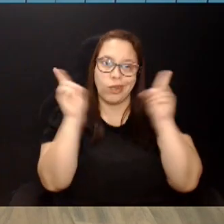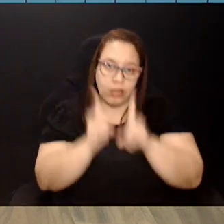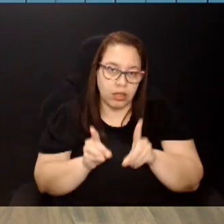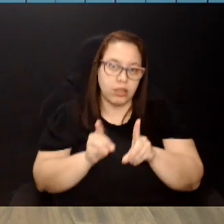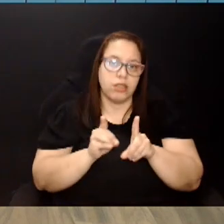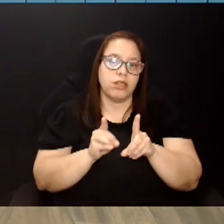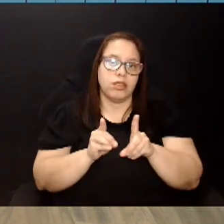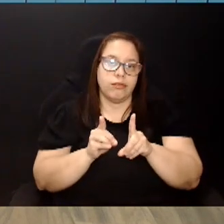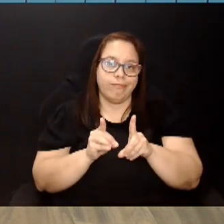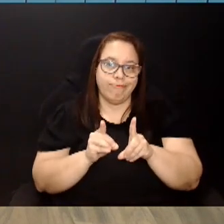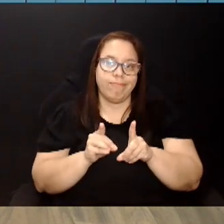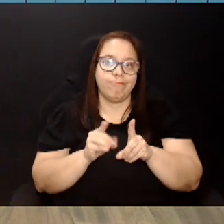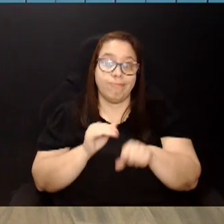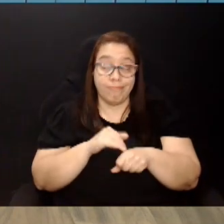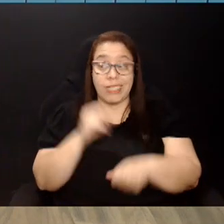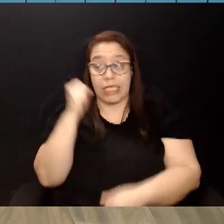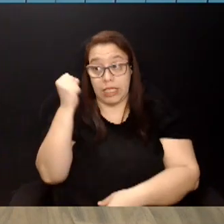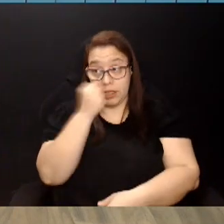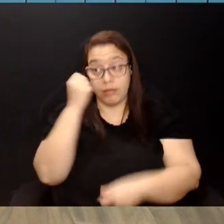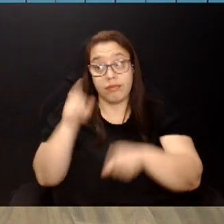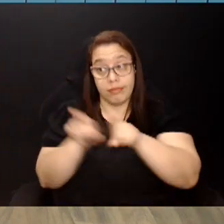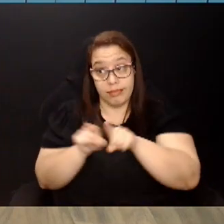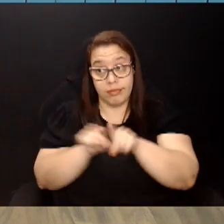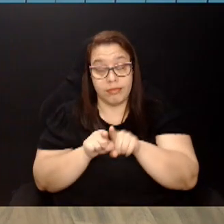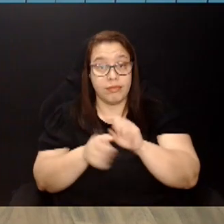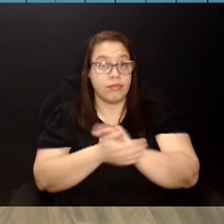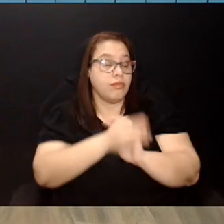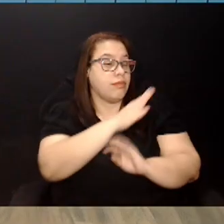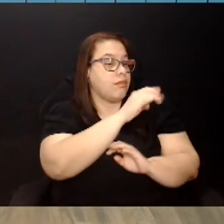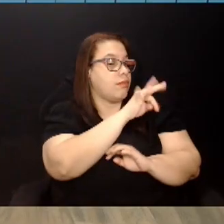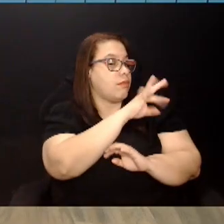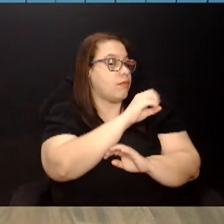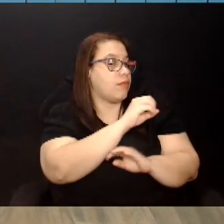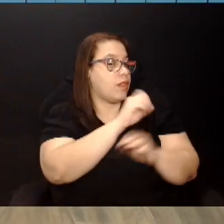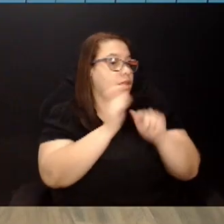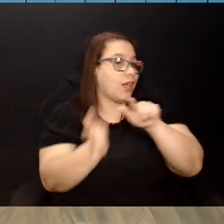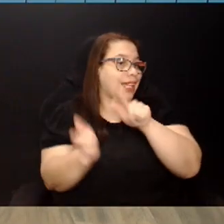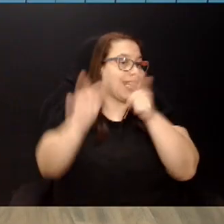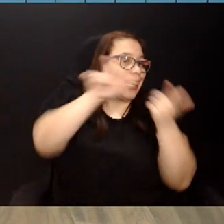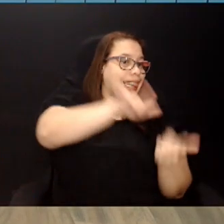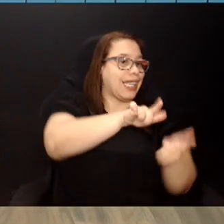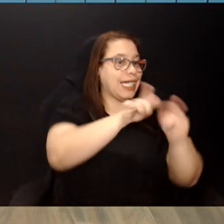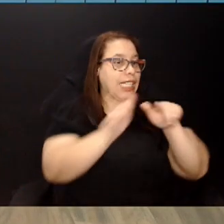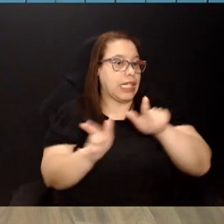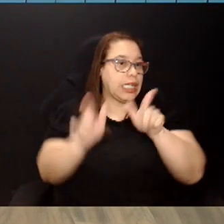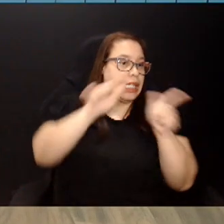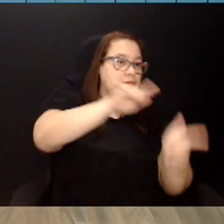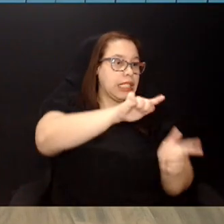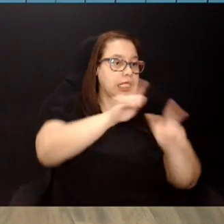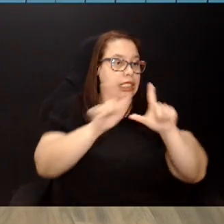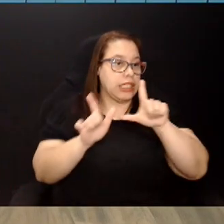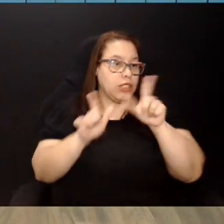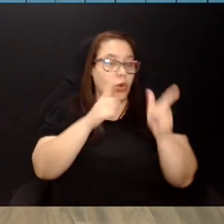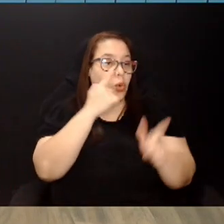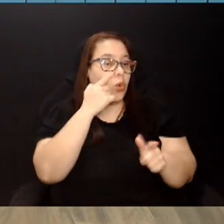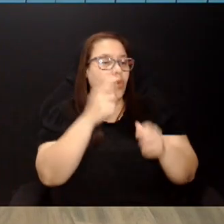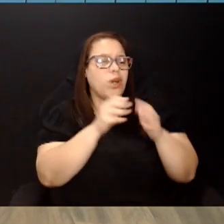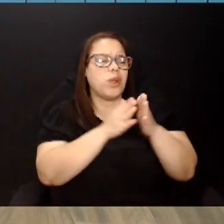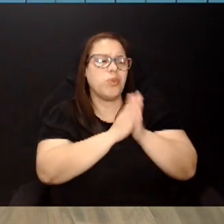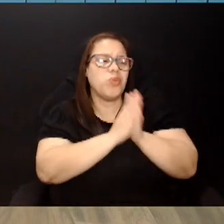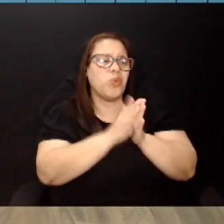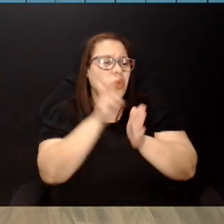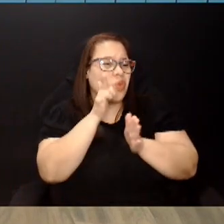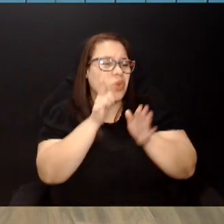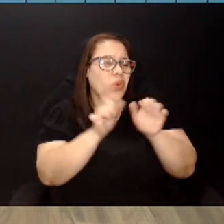consideradas mais severas também. Beto, a sua imagem ficou na vertical. Veja, por gentileza, se você consegue